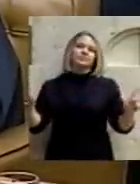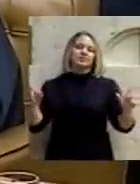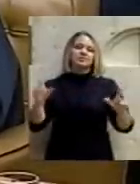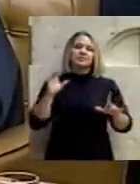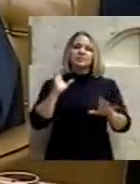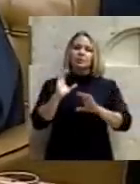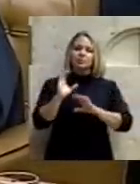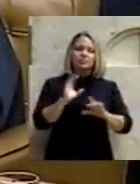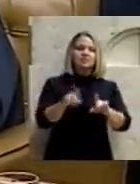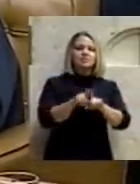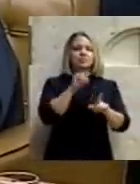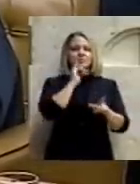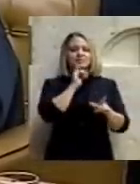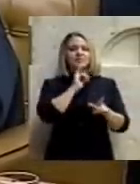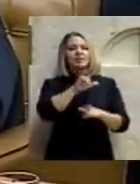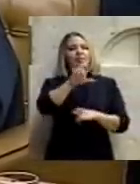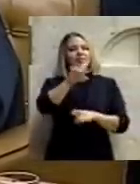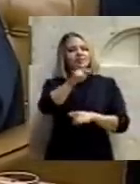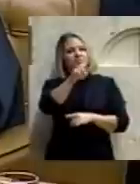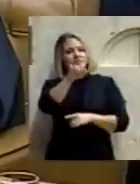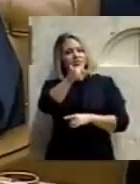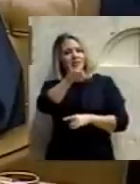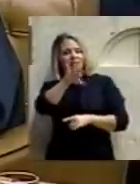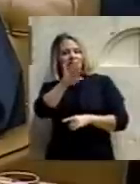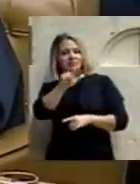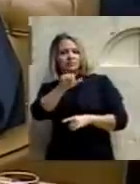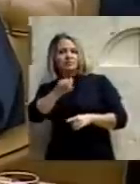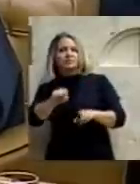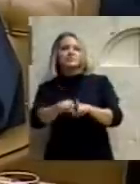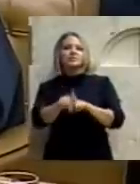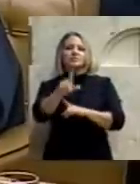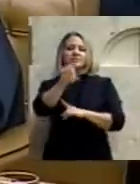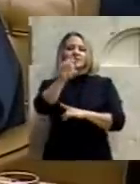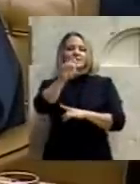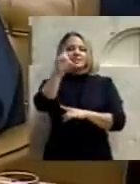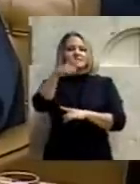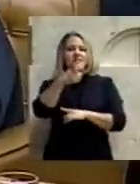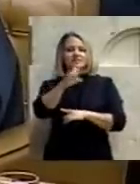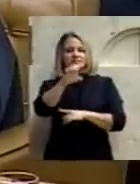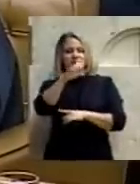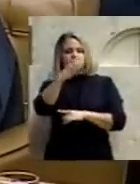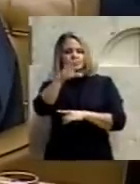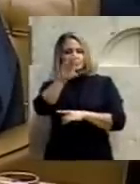comunicativo entre legislativo e executivo na deliberação política que lhes